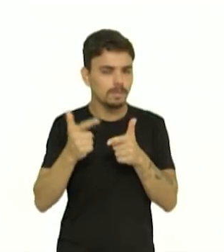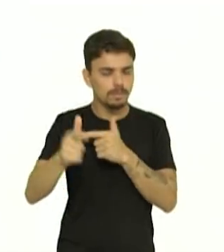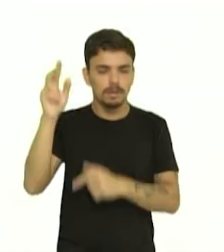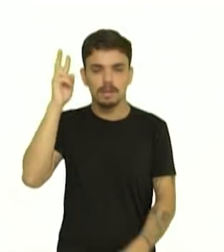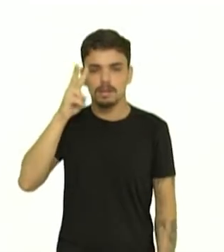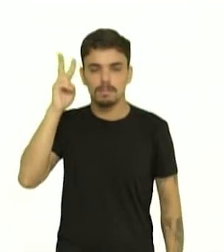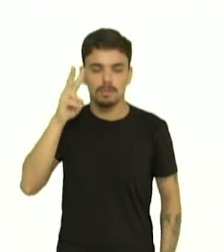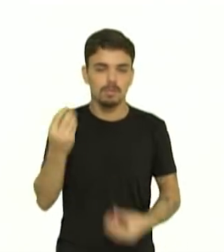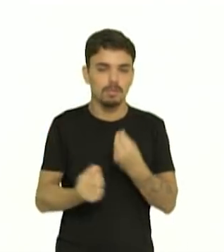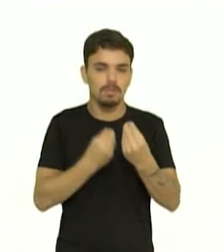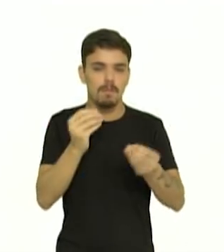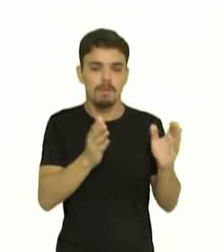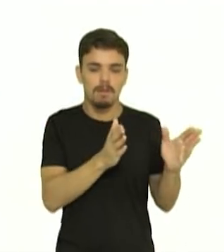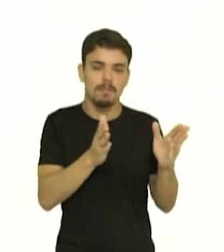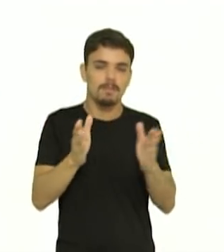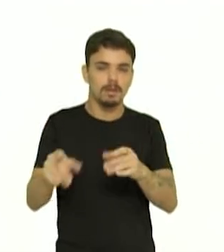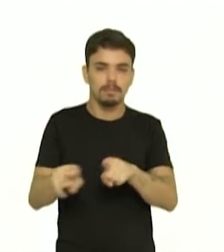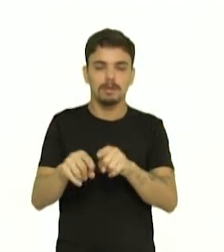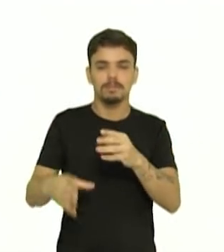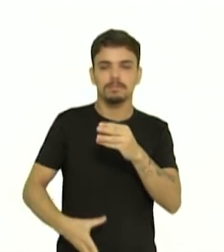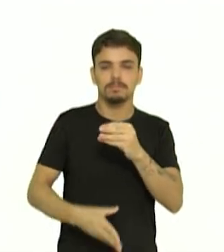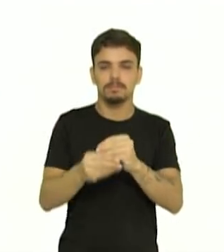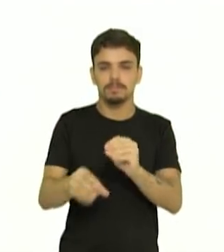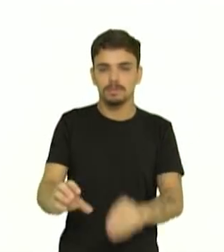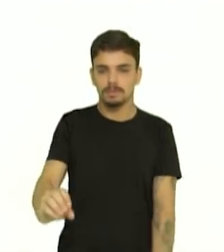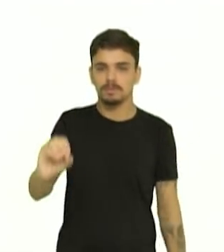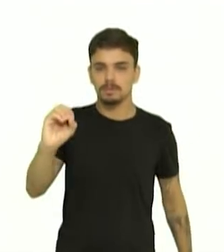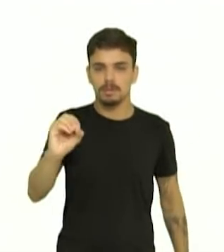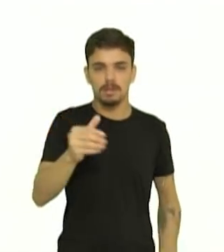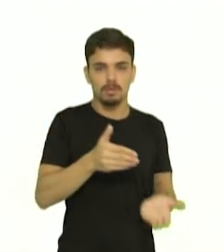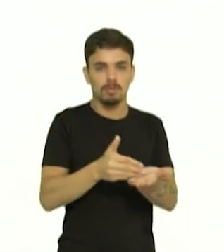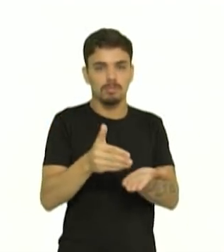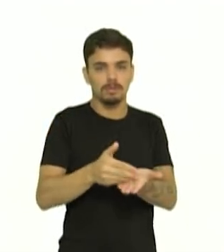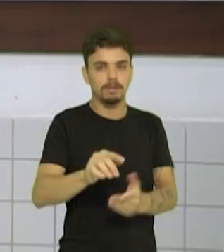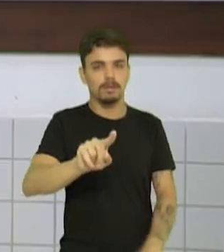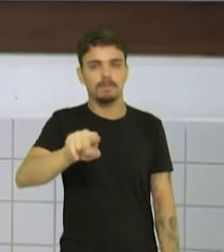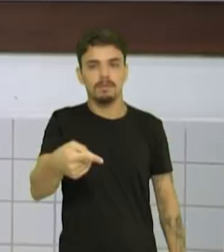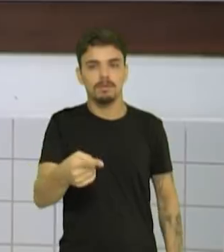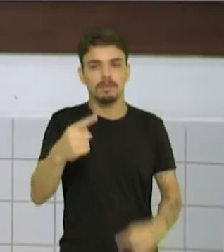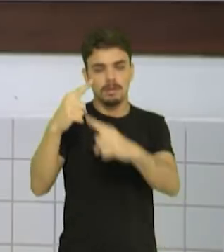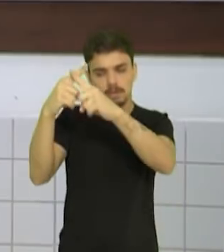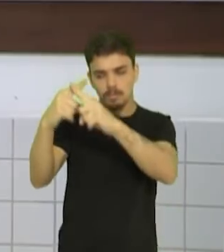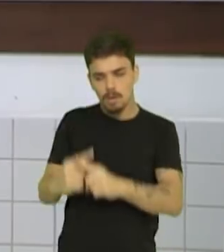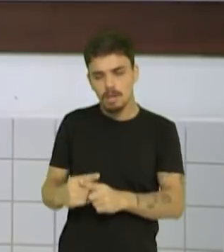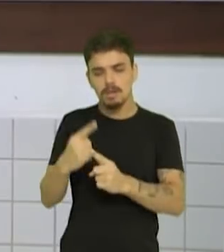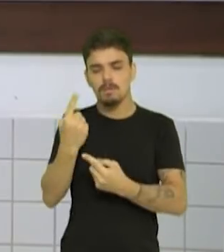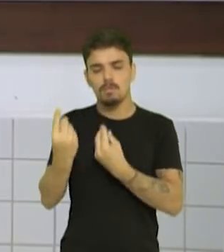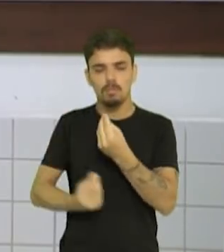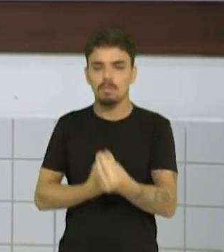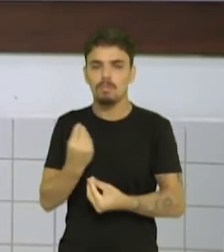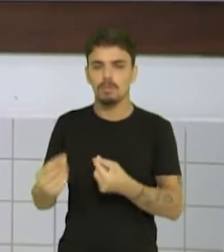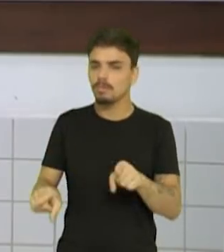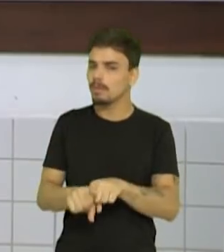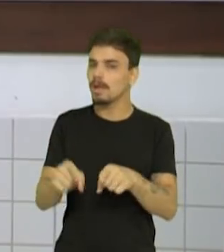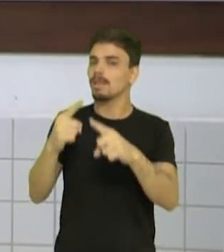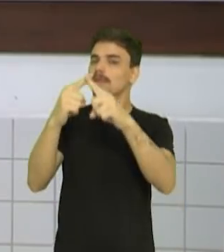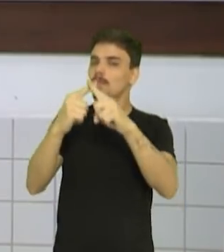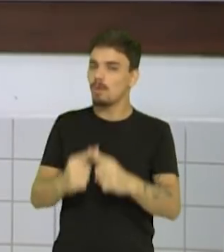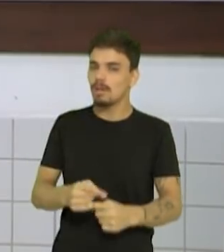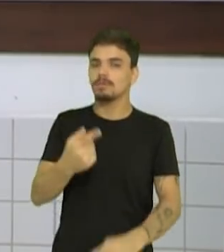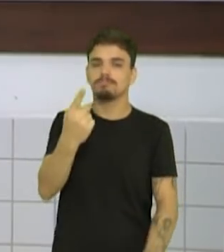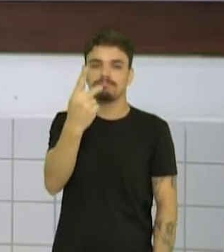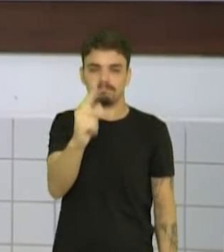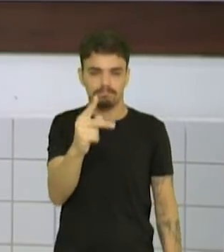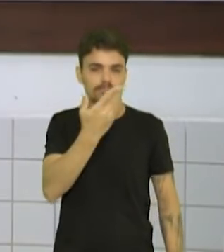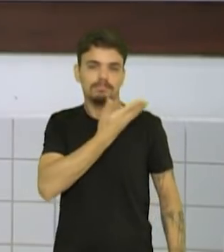dos processos aí? Colocar um zero, compensar com a vírgula, puxar pela tabuada. E a tabuada é sua amiga, meu querido.